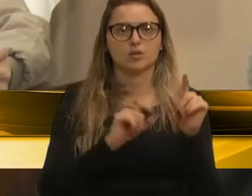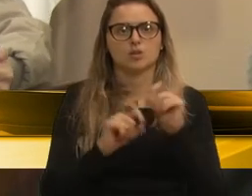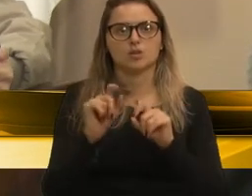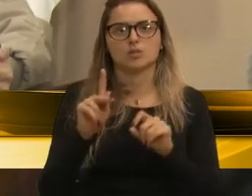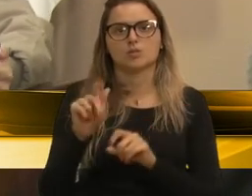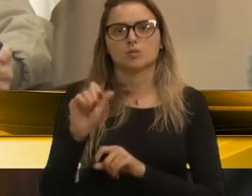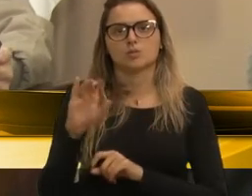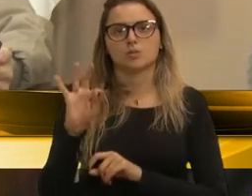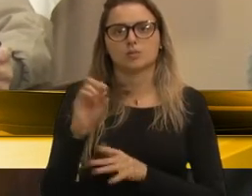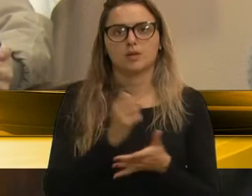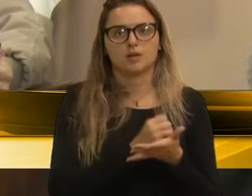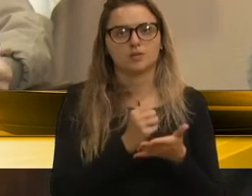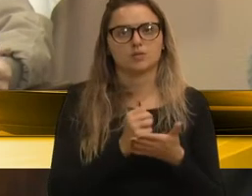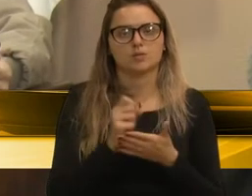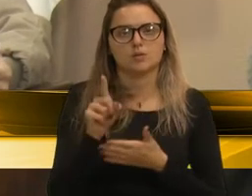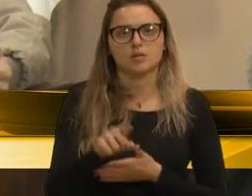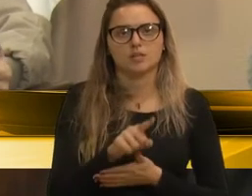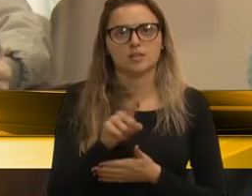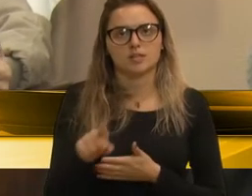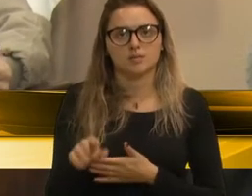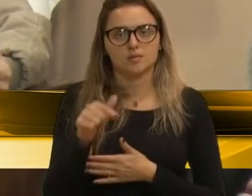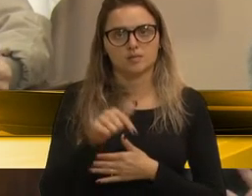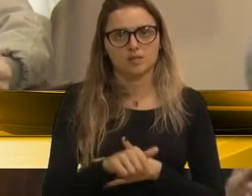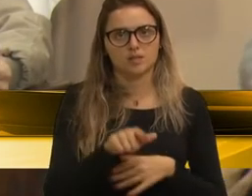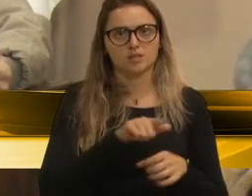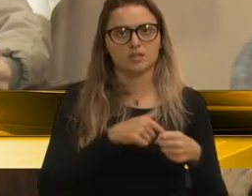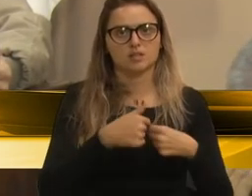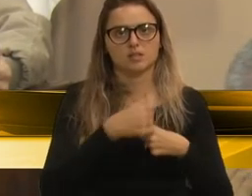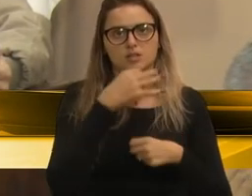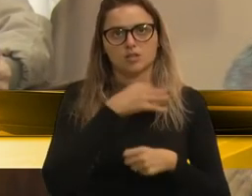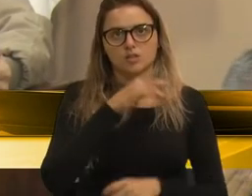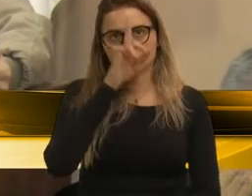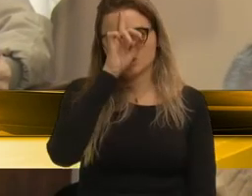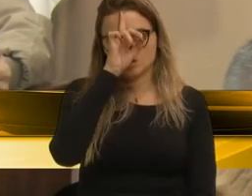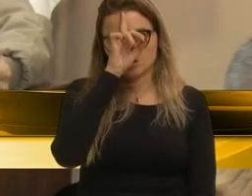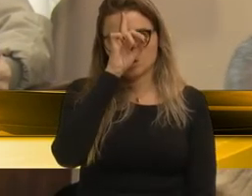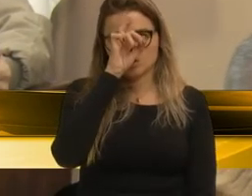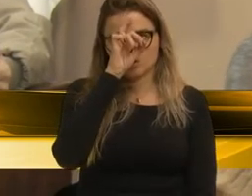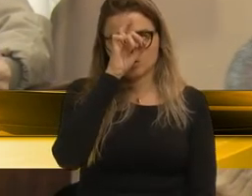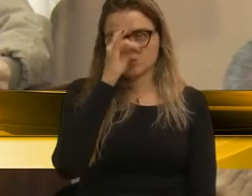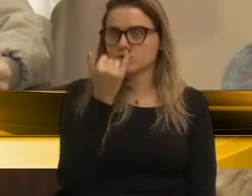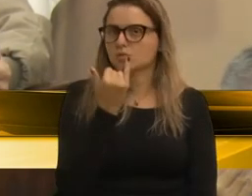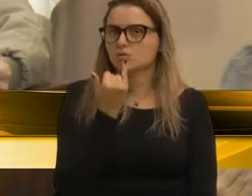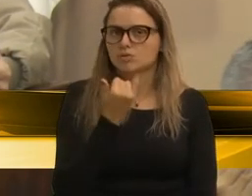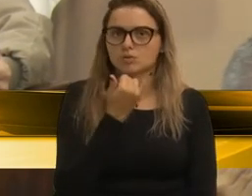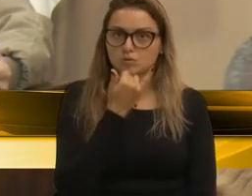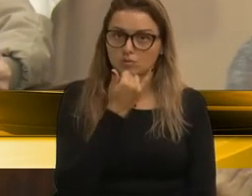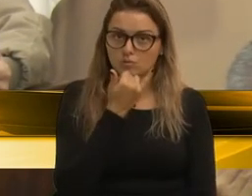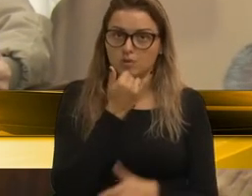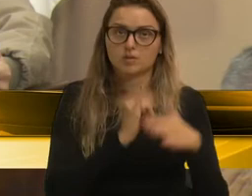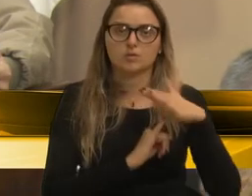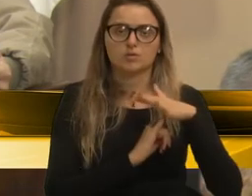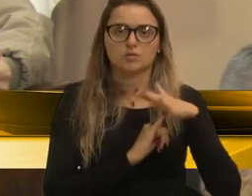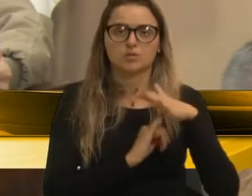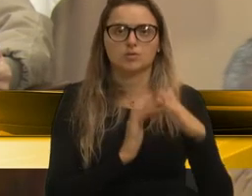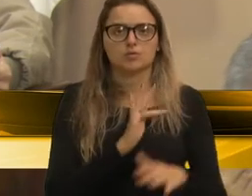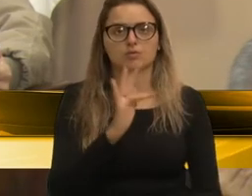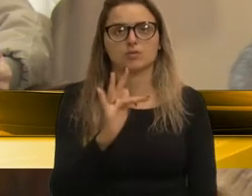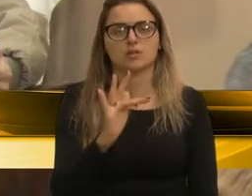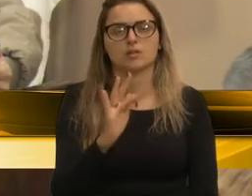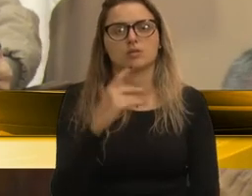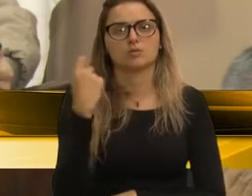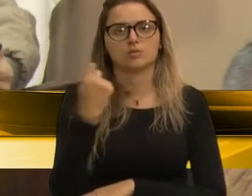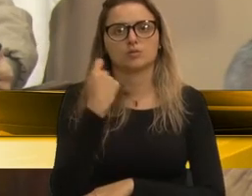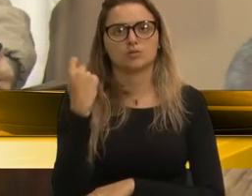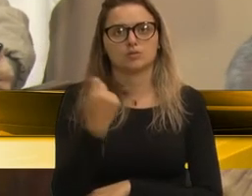cortes orçamentários no campus de Caxias do Sul, que a direção do hospital do Instituto Federal do Rio Grande do Sul